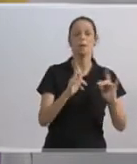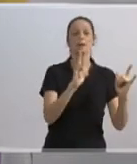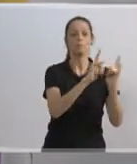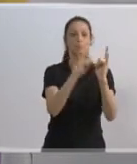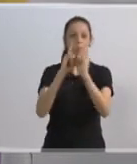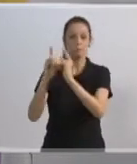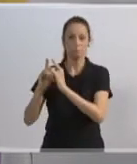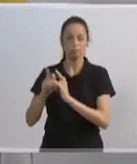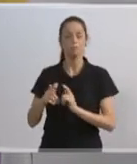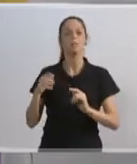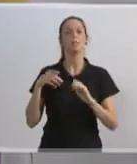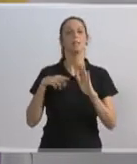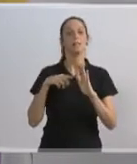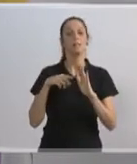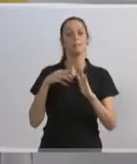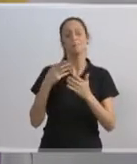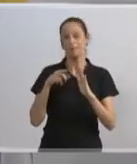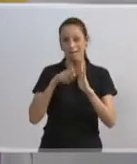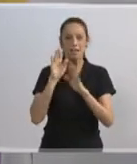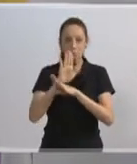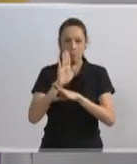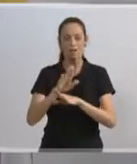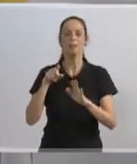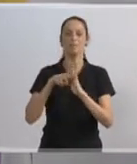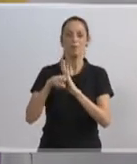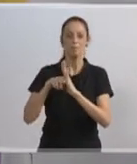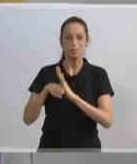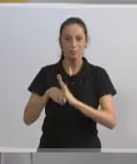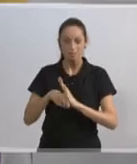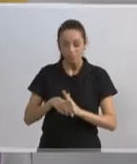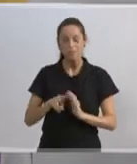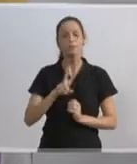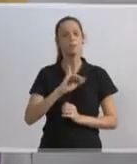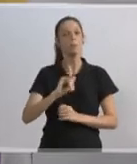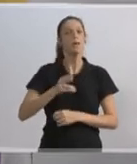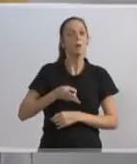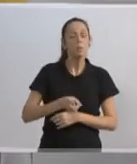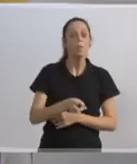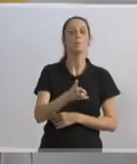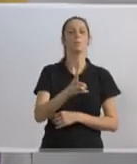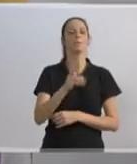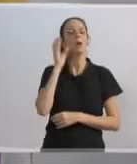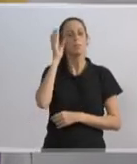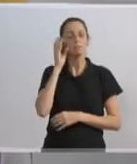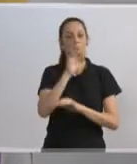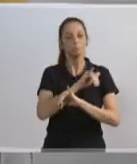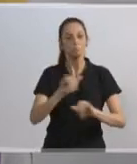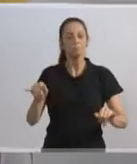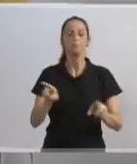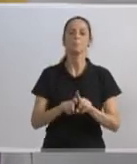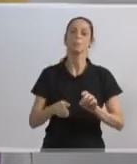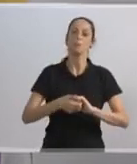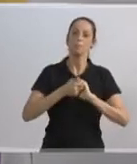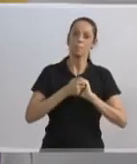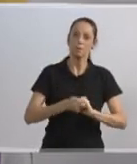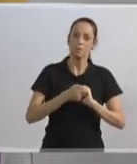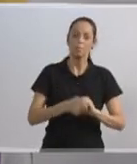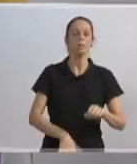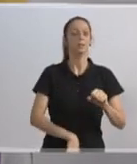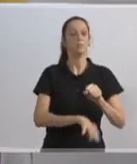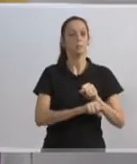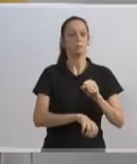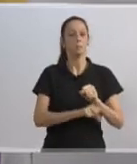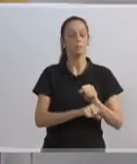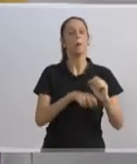um reflexo mais o comprometimento com certeza e nós vamos continuar fazendo dessa forma complementar o seterb pelos levantamentos